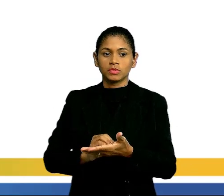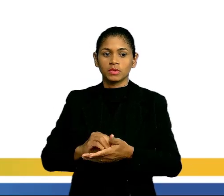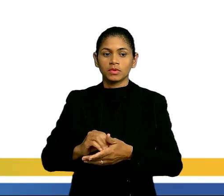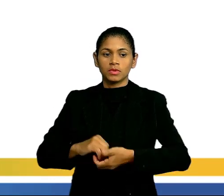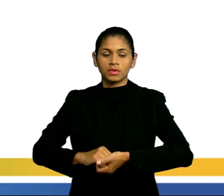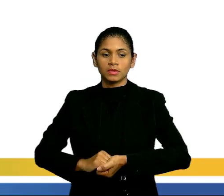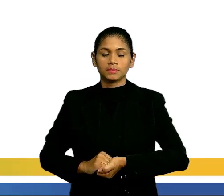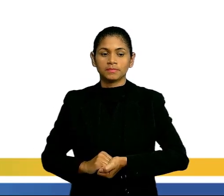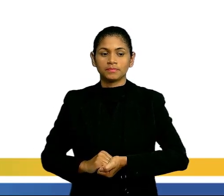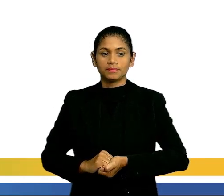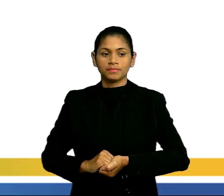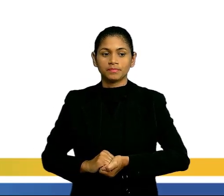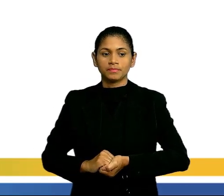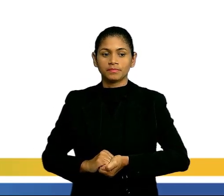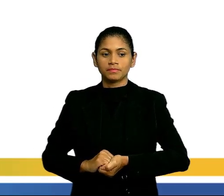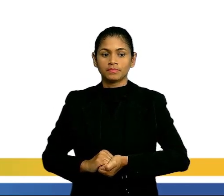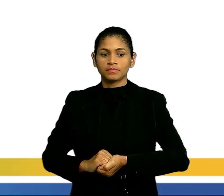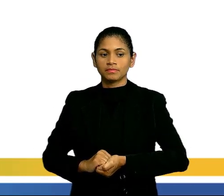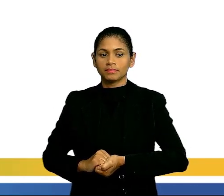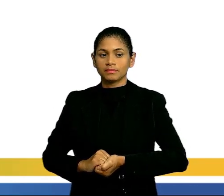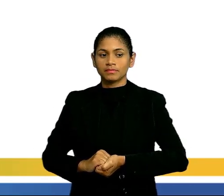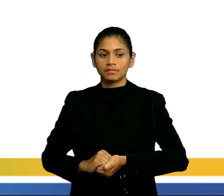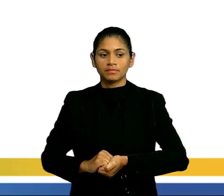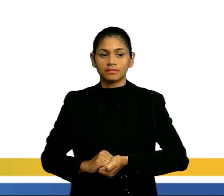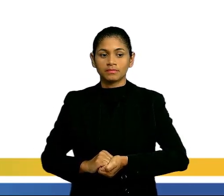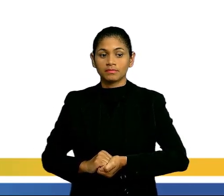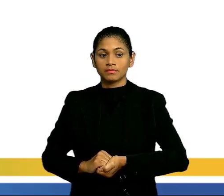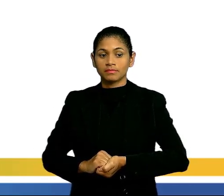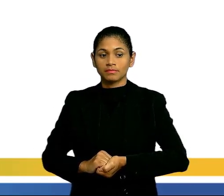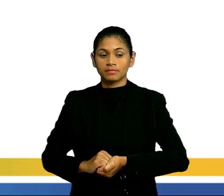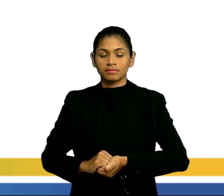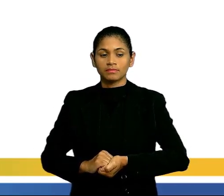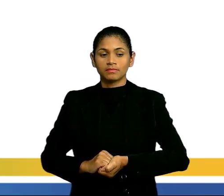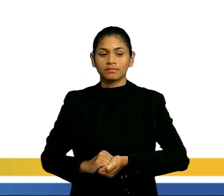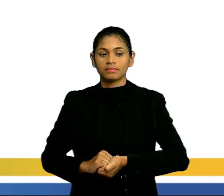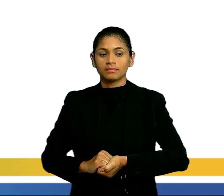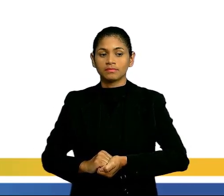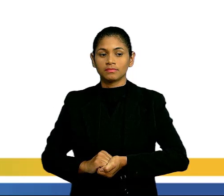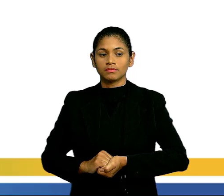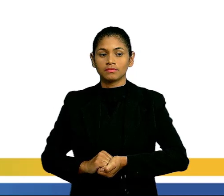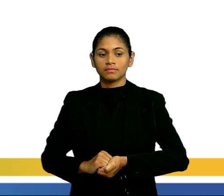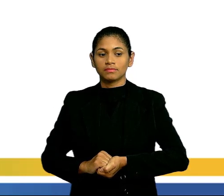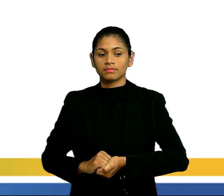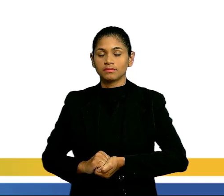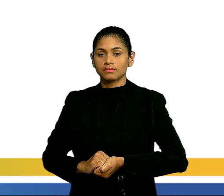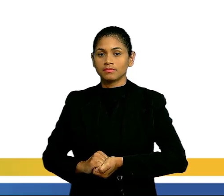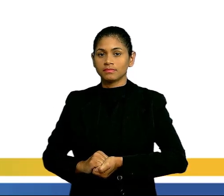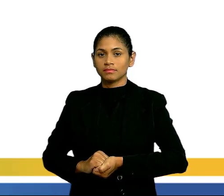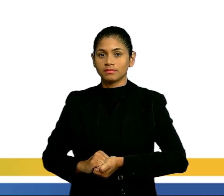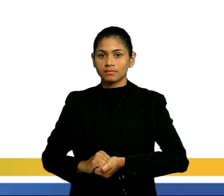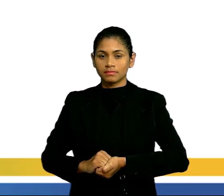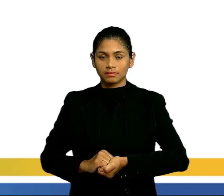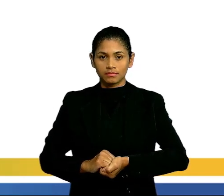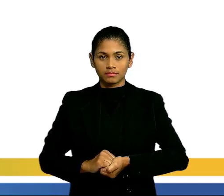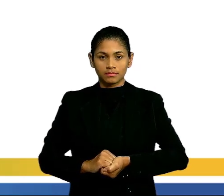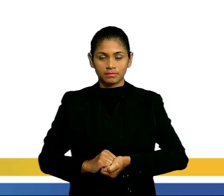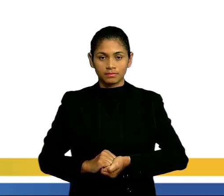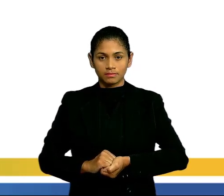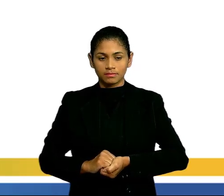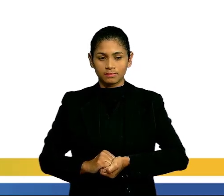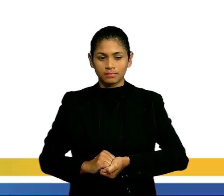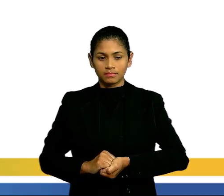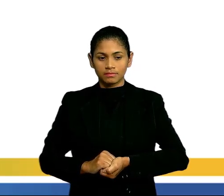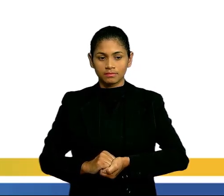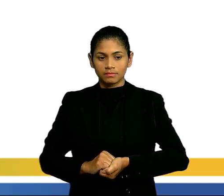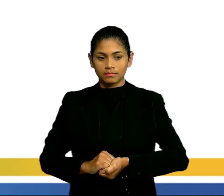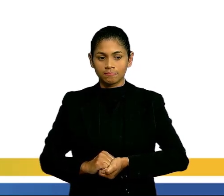encanareis, perdão. Salvo o devido respeito. Ficarei muito saudoso se for embora daqui. Então, a